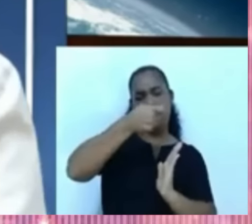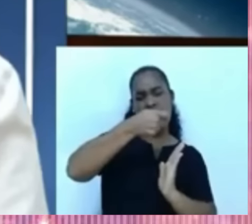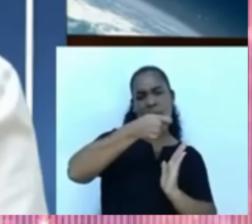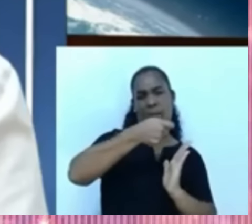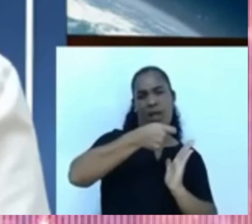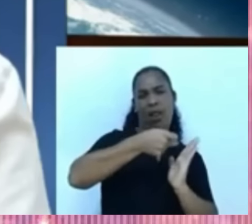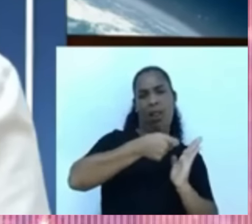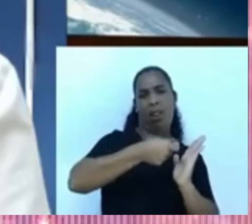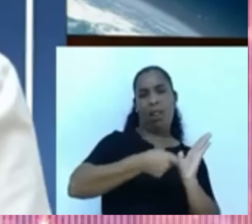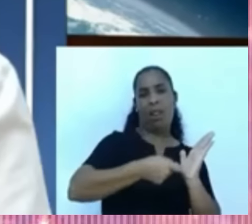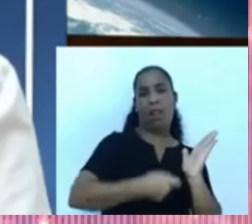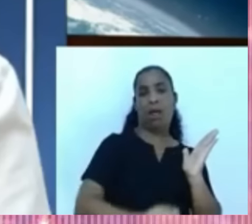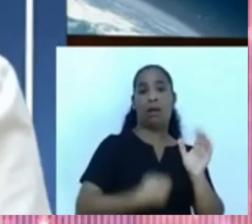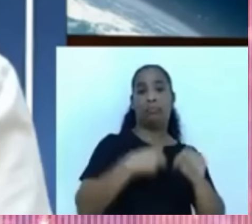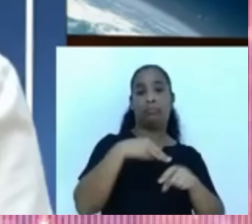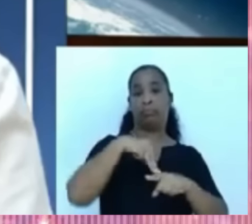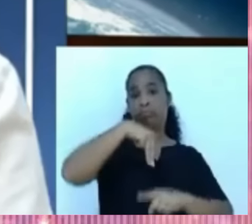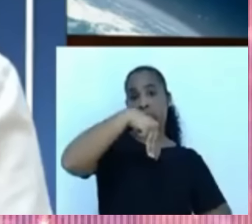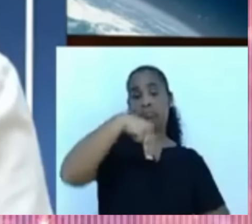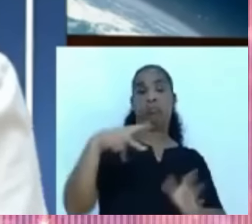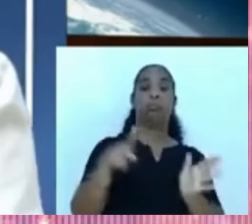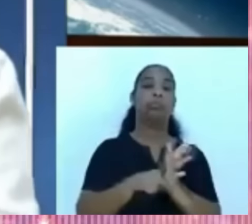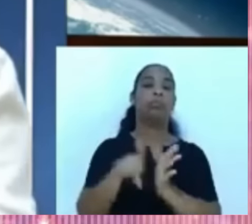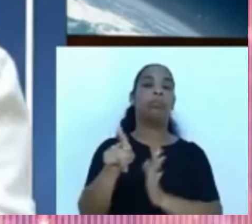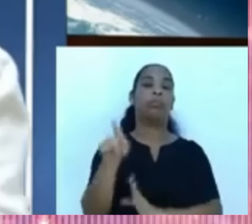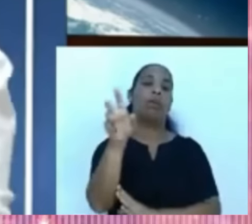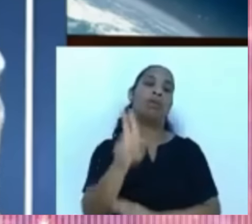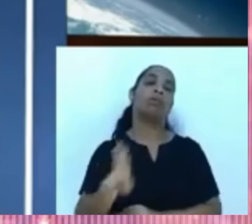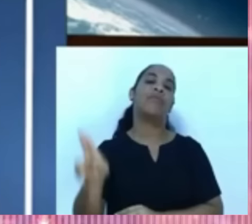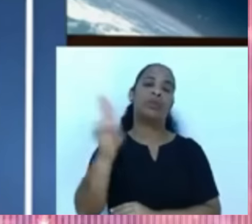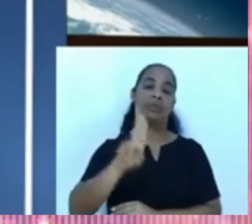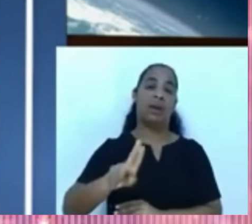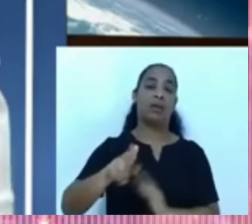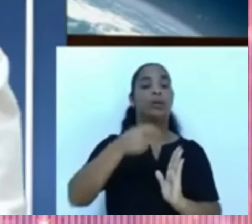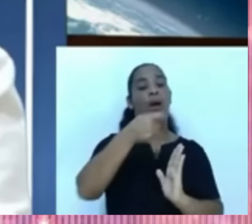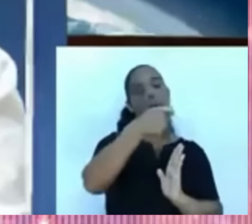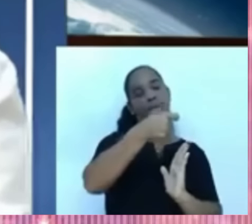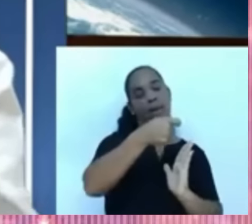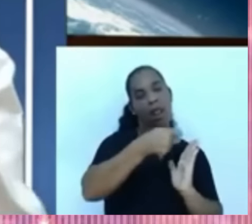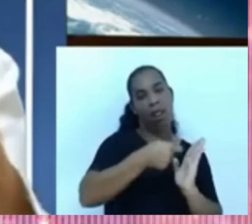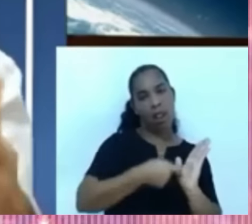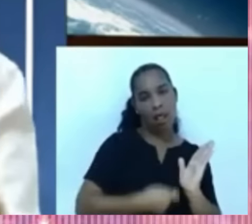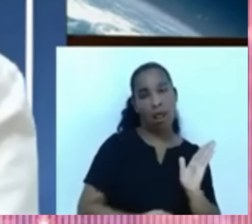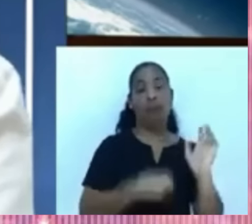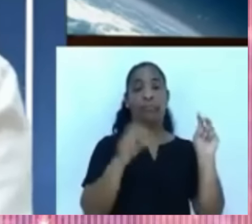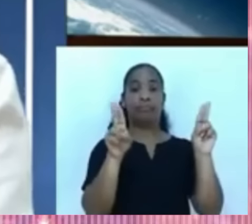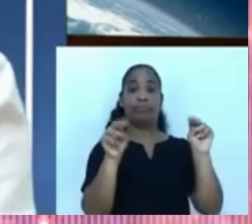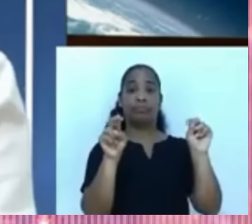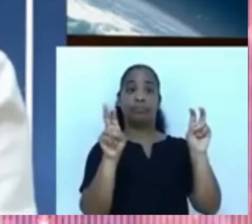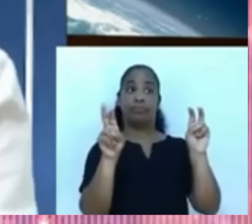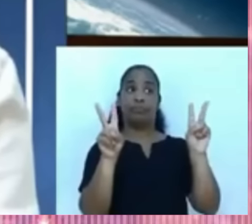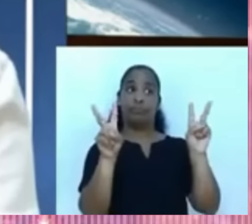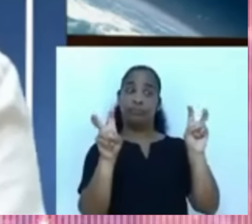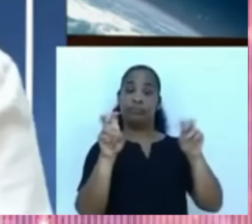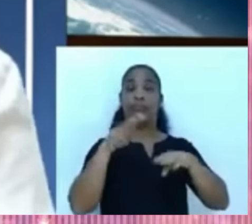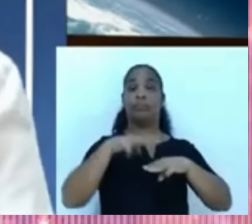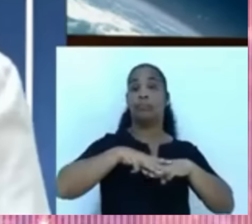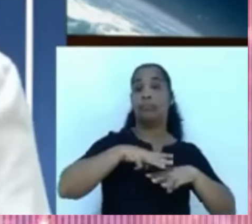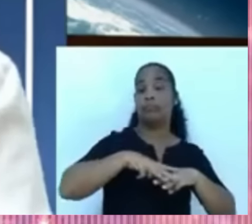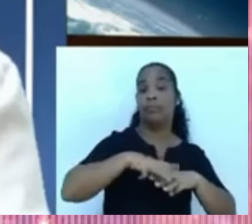a entrada na universidade da sorbone escreveu sobre matemática sobre língua francesa